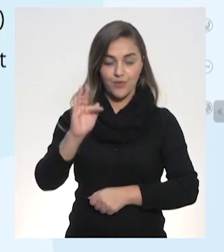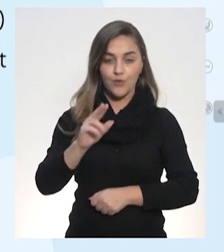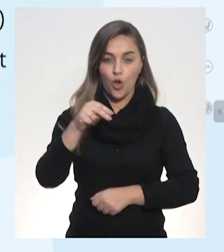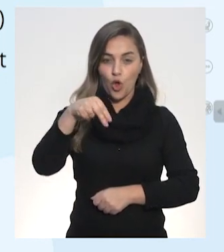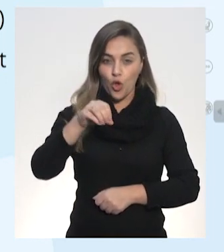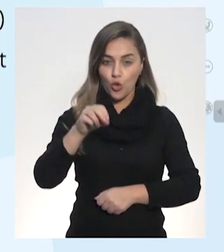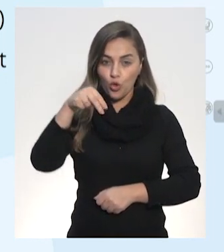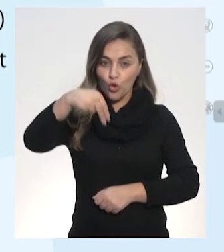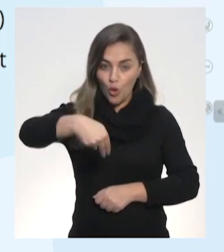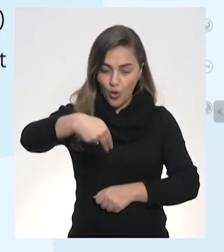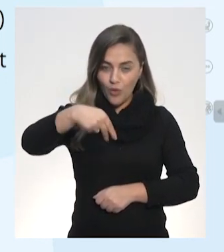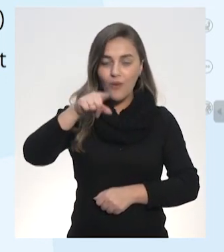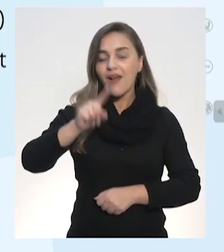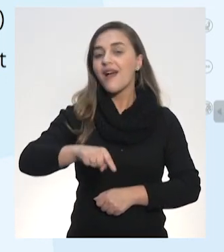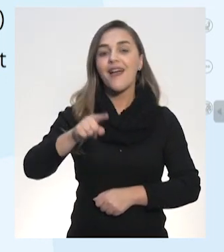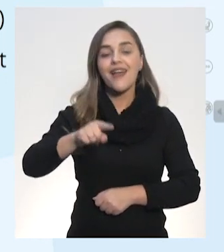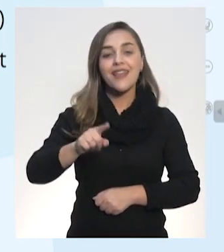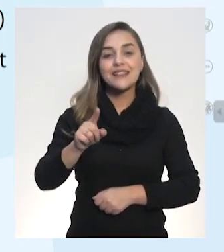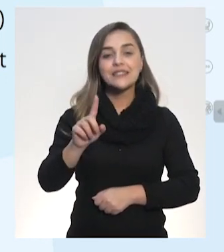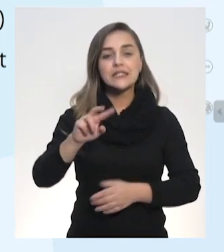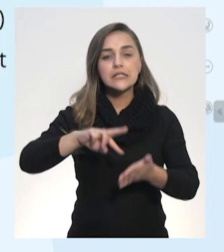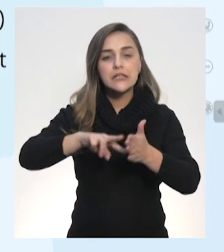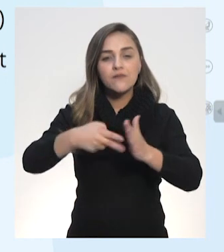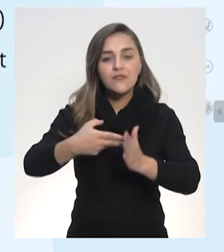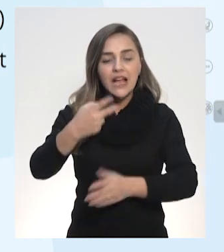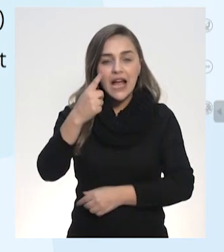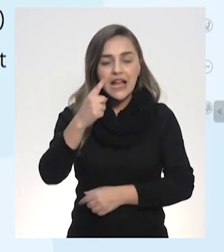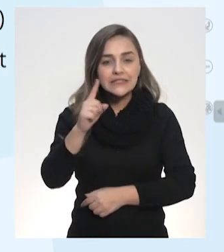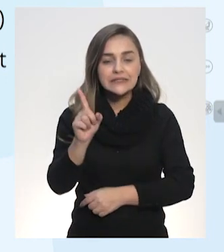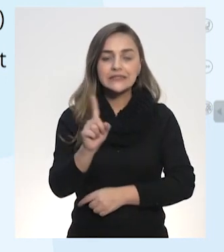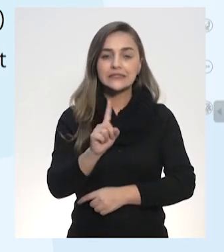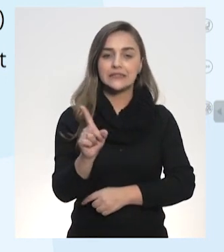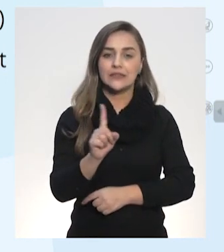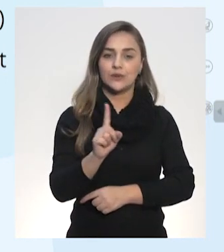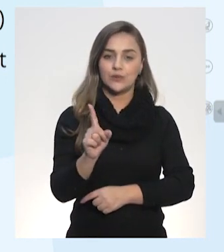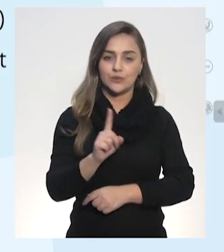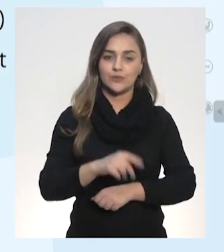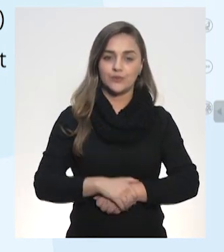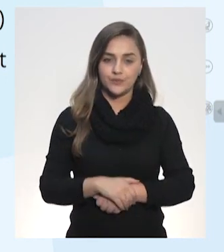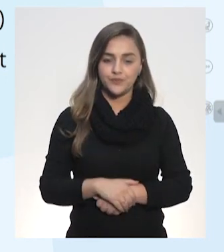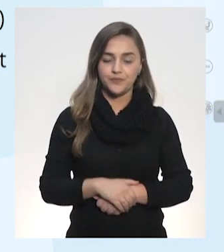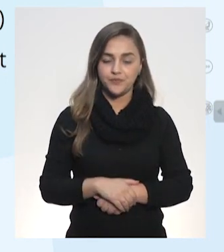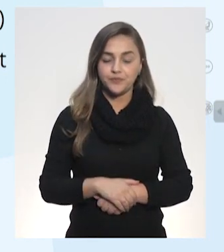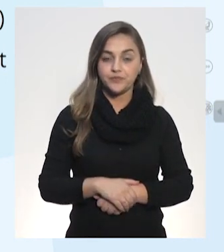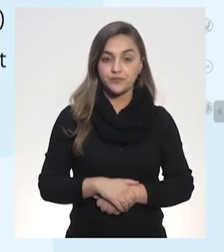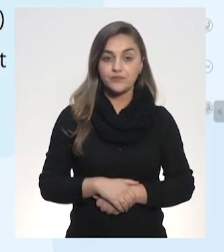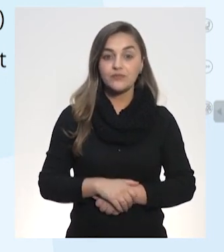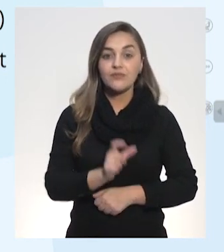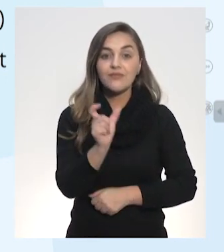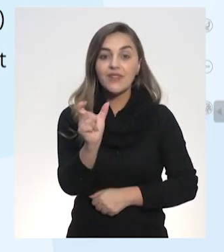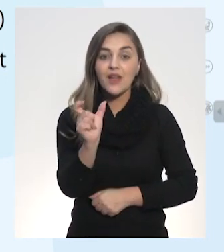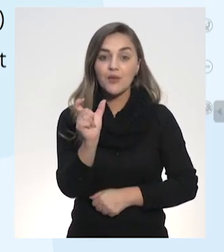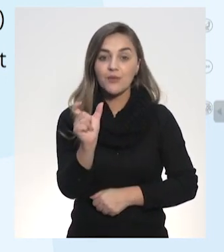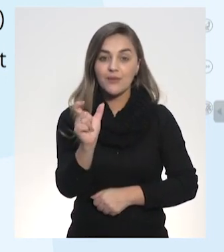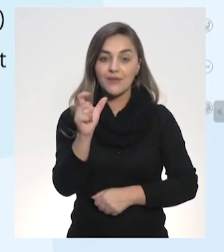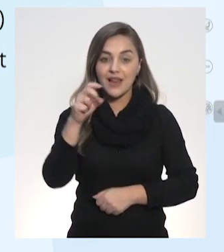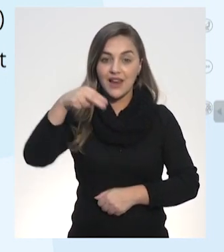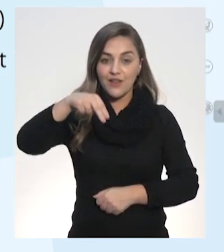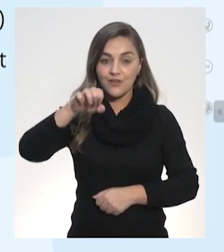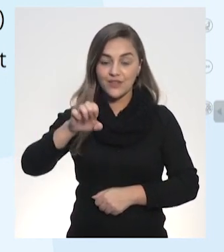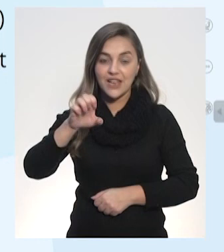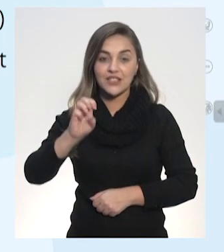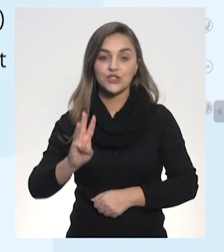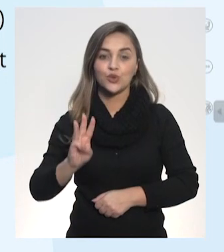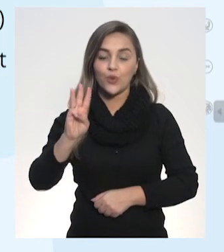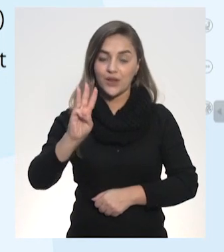esse non aqui, que é o não. Aí você tem a palavra new, que aí você tem o new, que é o novo. Aí eu risquei aqui a palavra em cima, vou